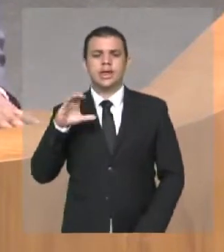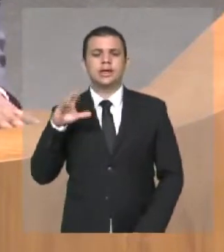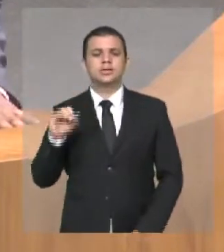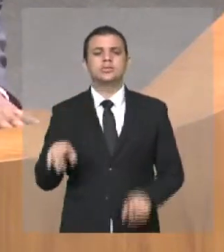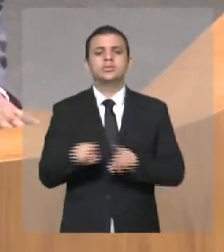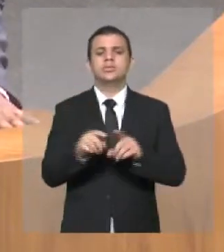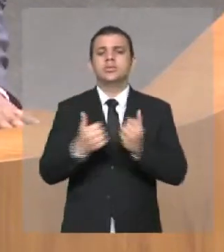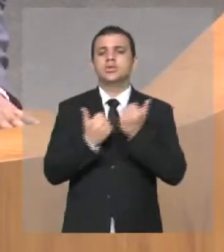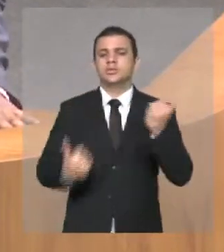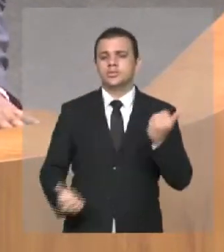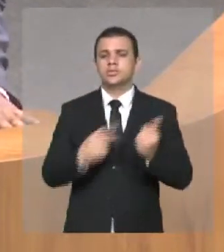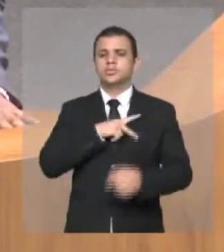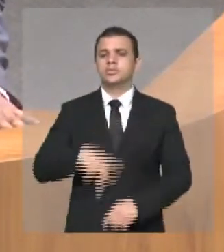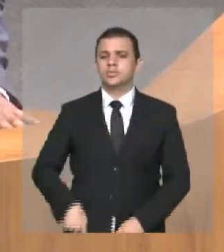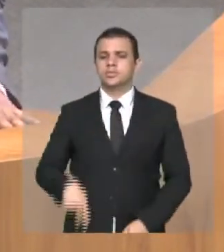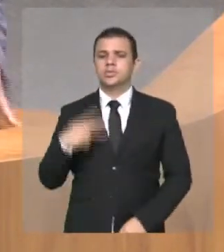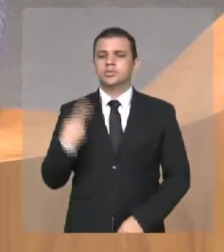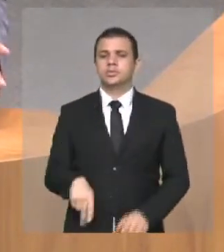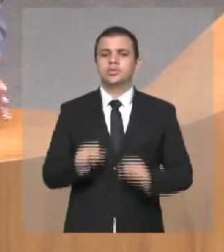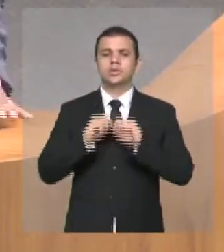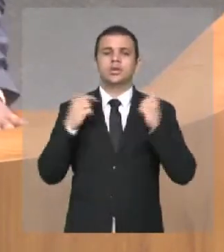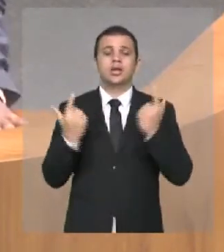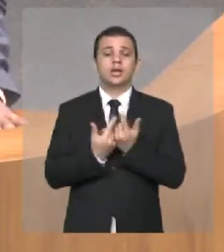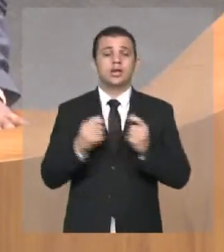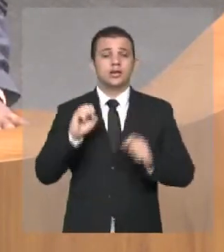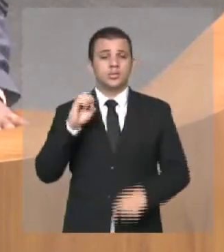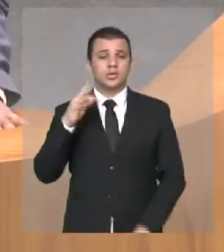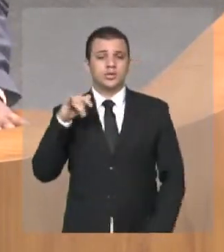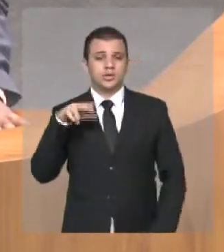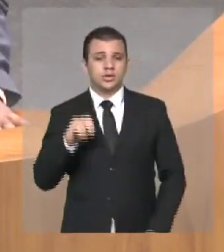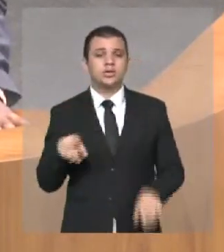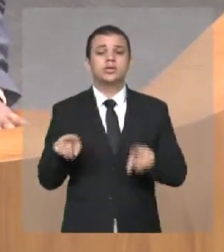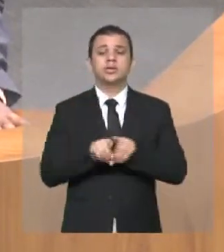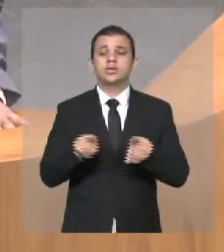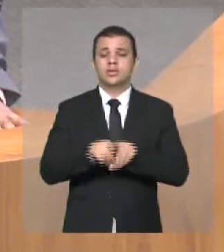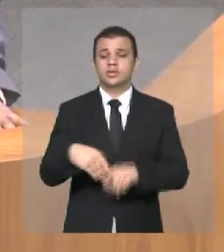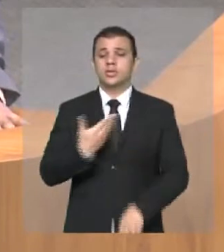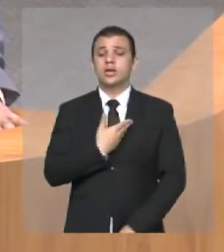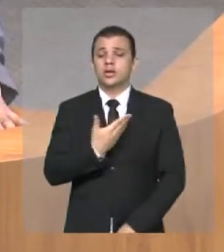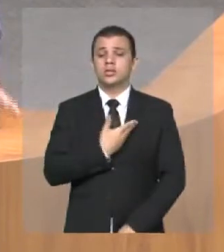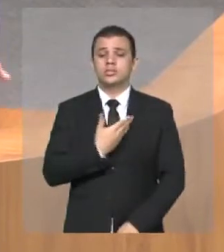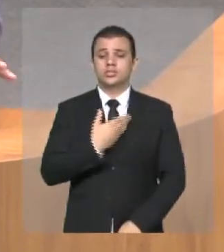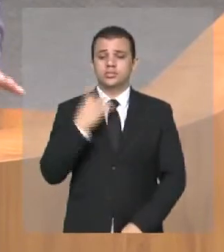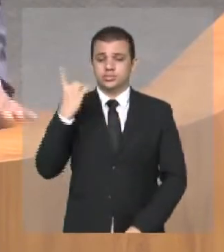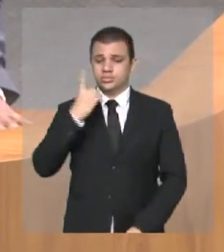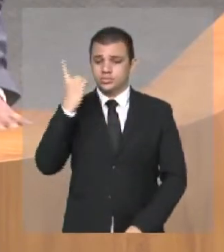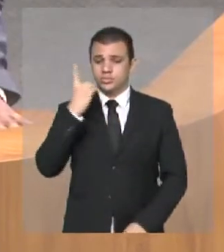desta casa, Otelino, e o nosso amigo também, colega deputado